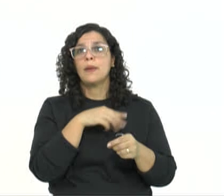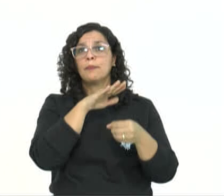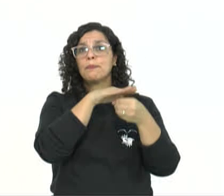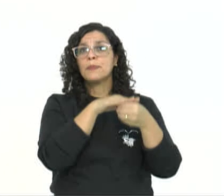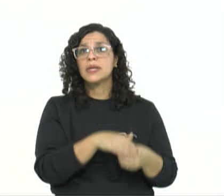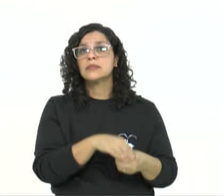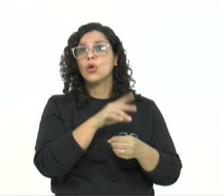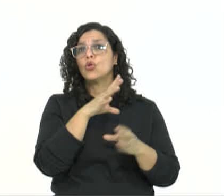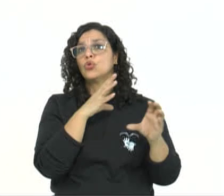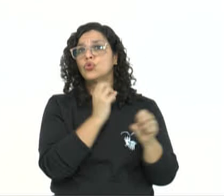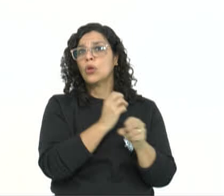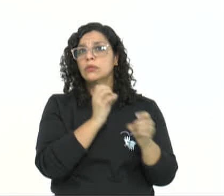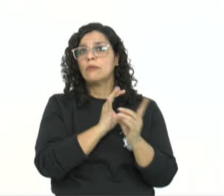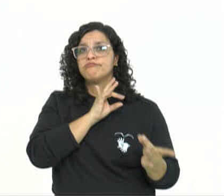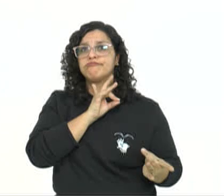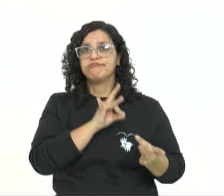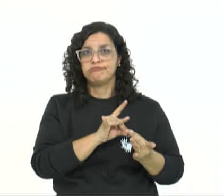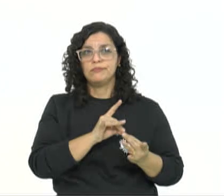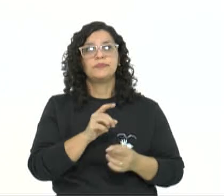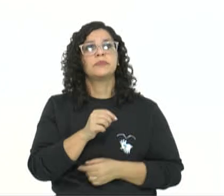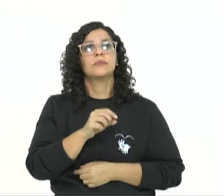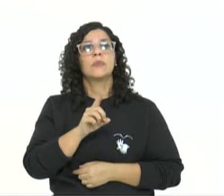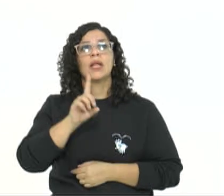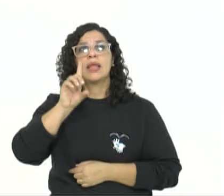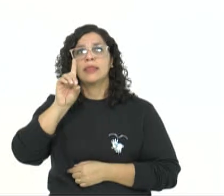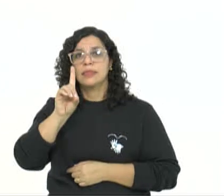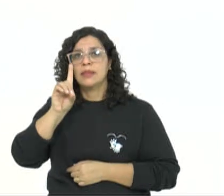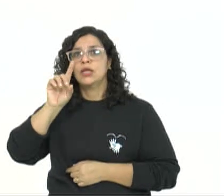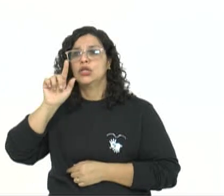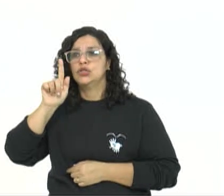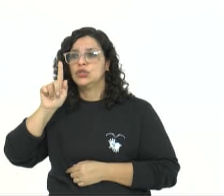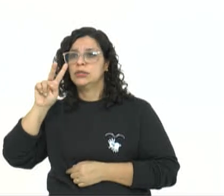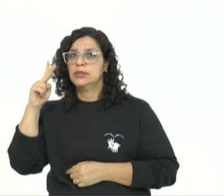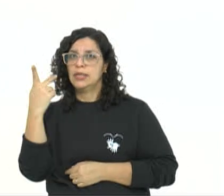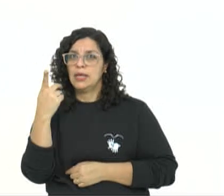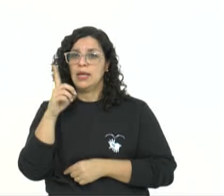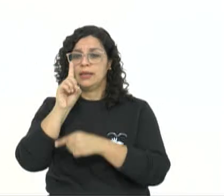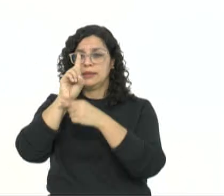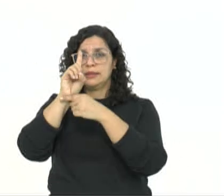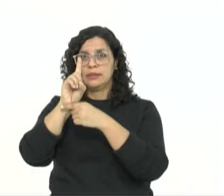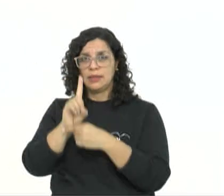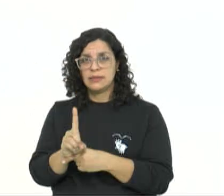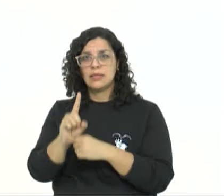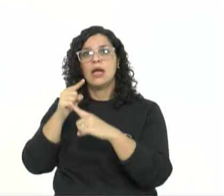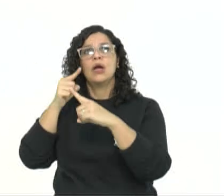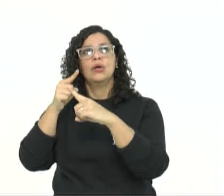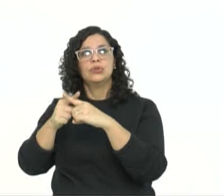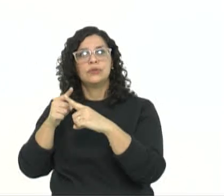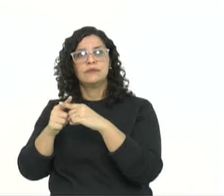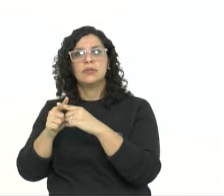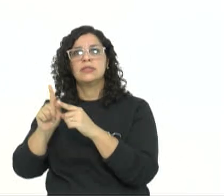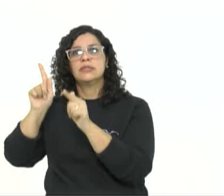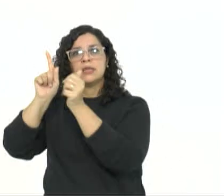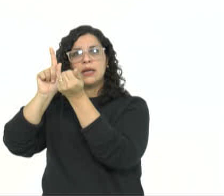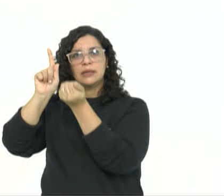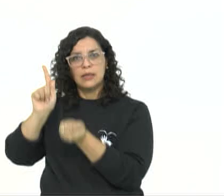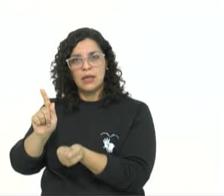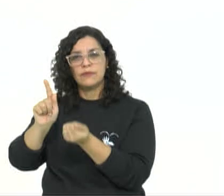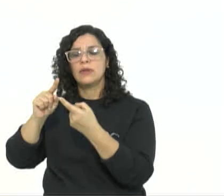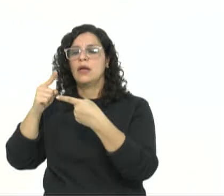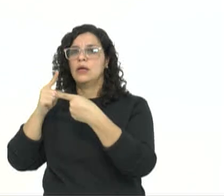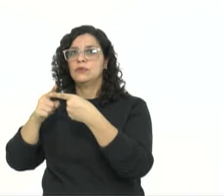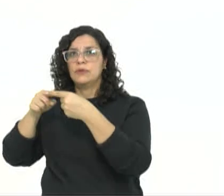total, pressão absoluta. E esse DGH, que representa a densidade, ou massa específica também, a gravidade